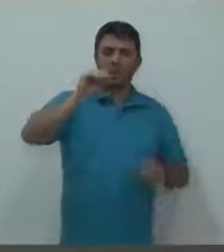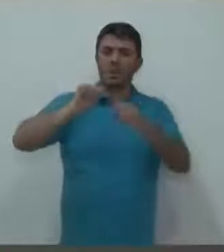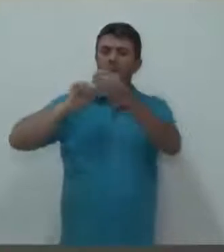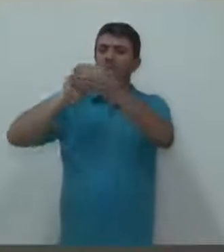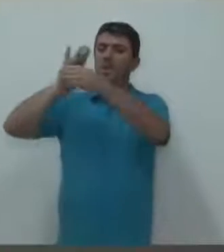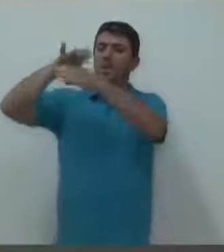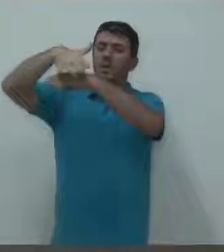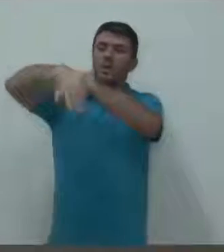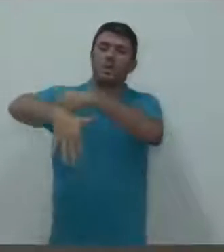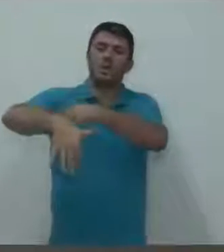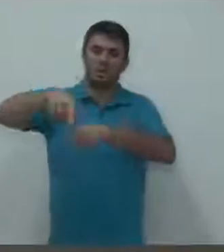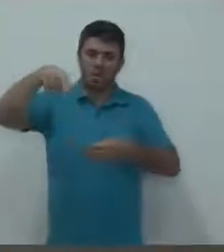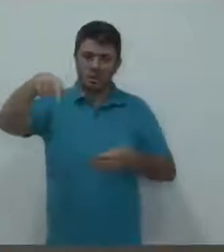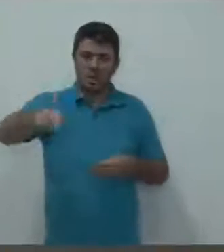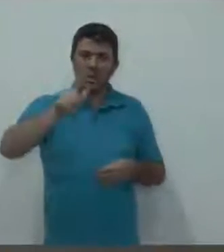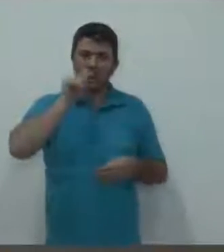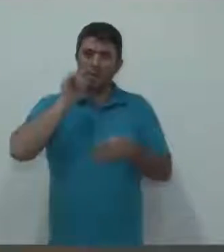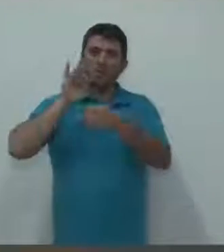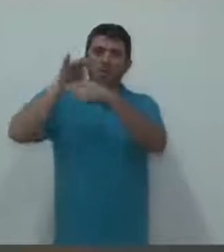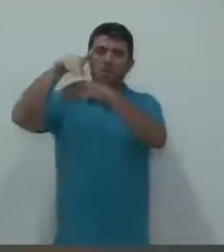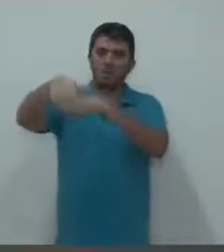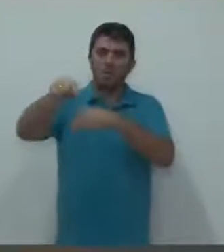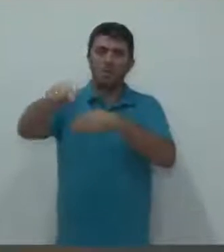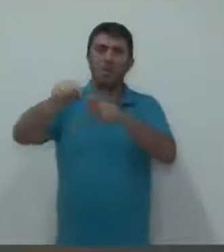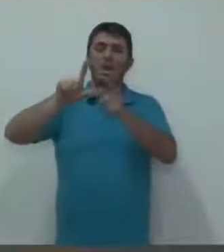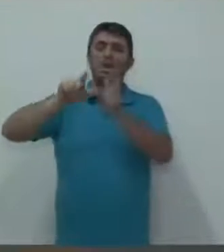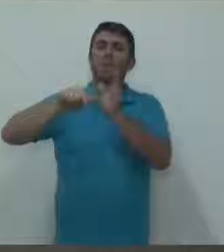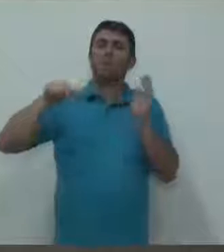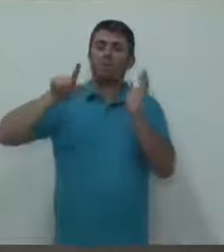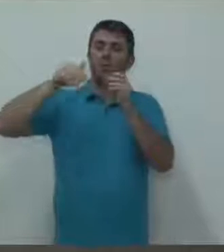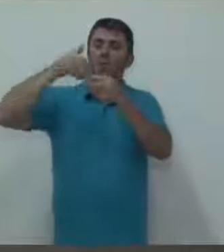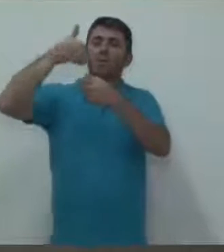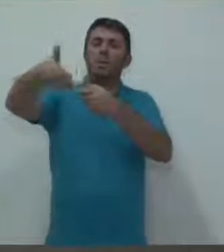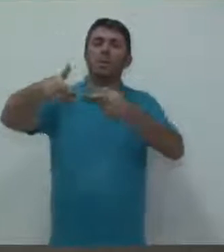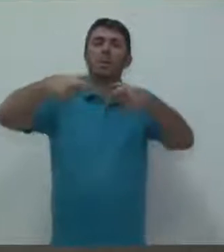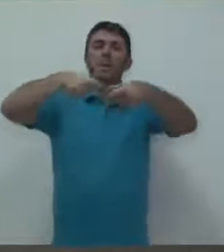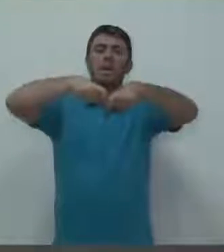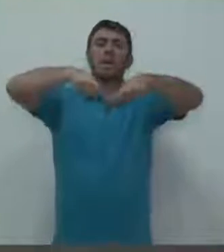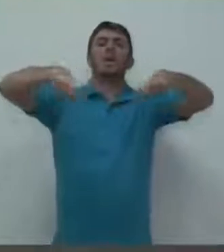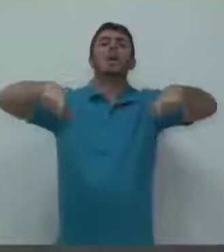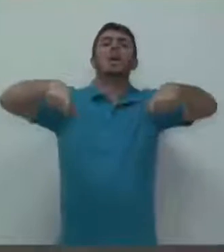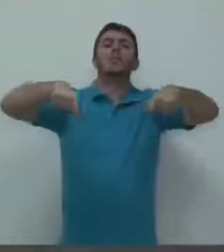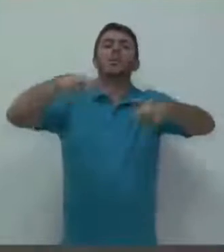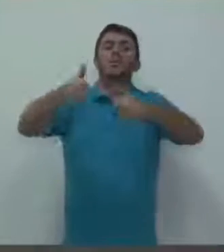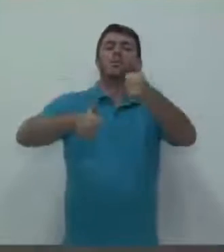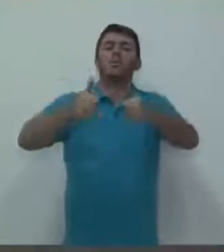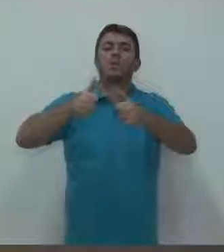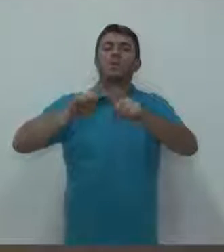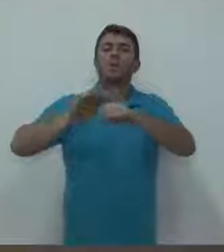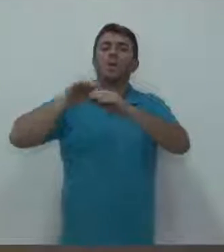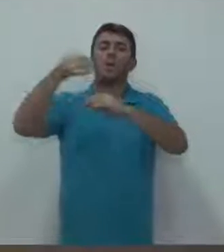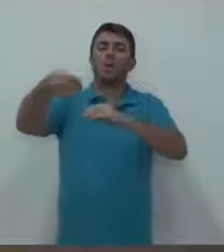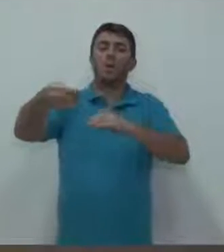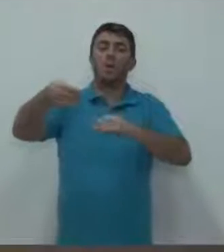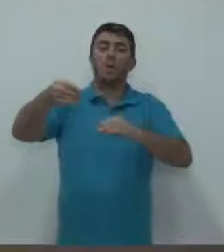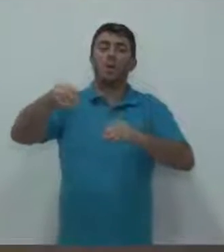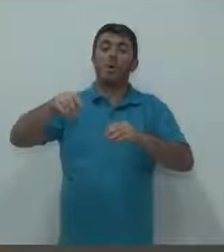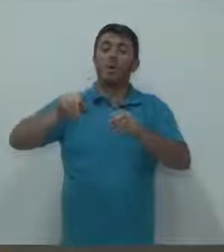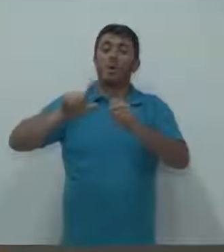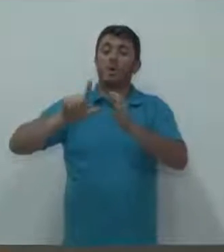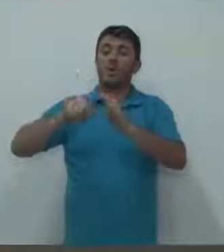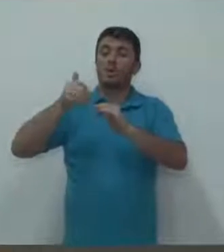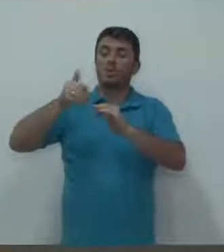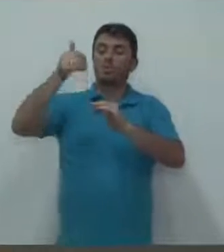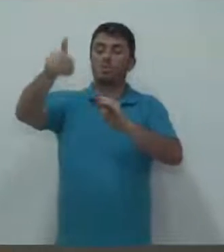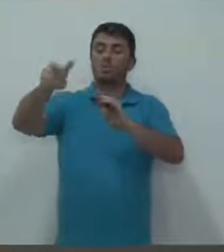tem ali a represa, depois a gente tem o campo de futebol, uma área pública, e do lado de cima um condomínio. Tá? Foi apresentada